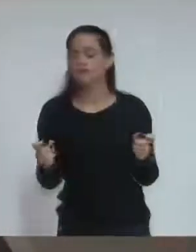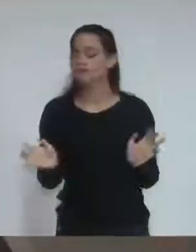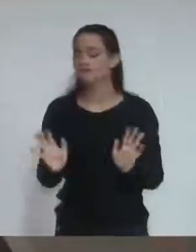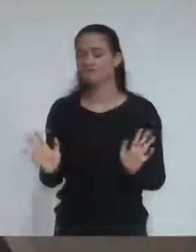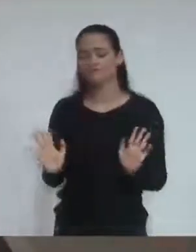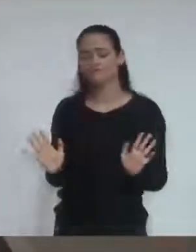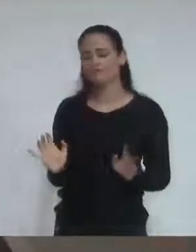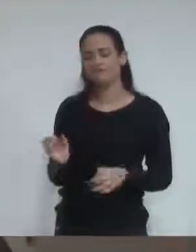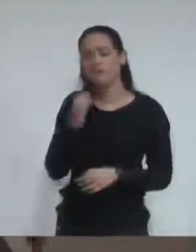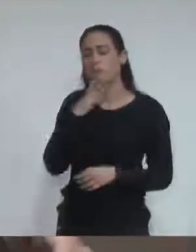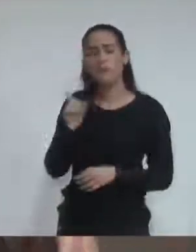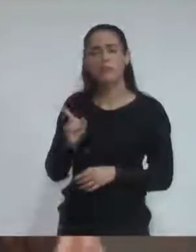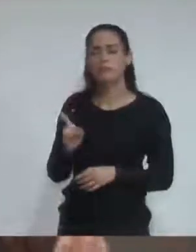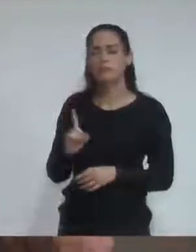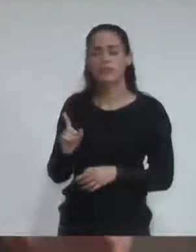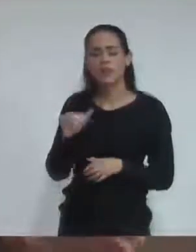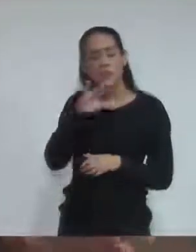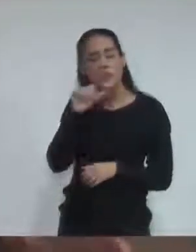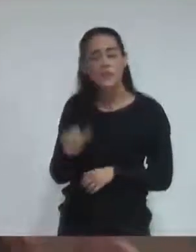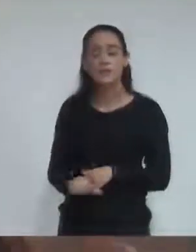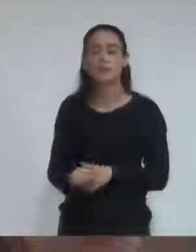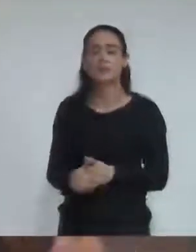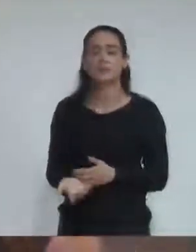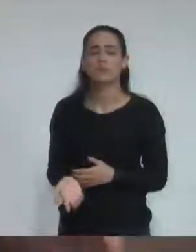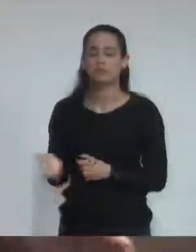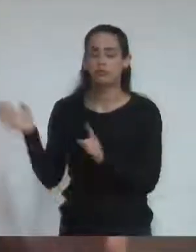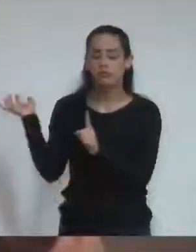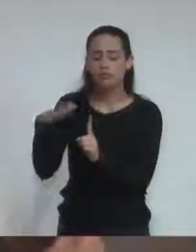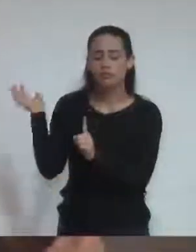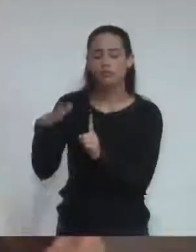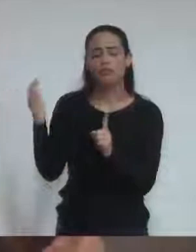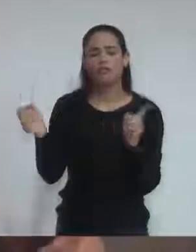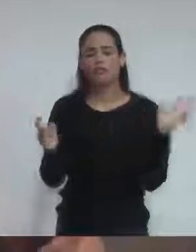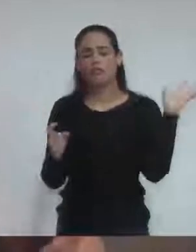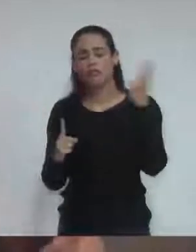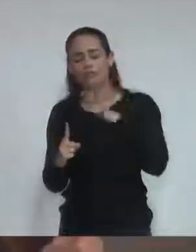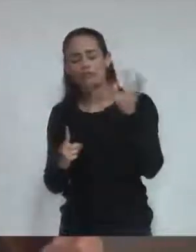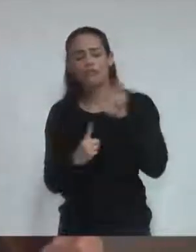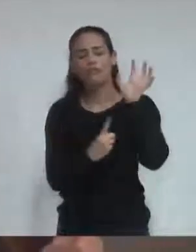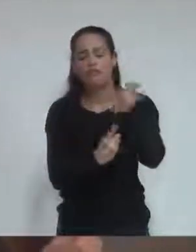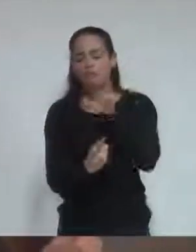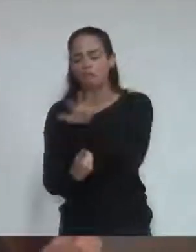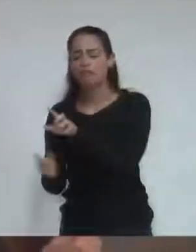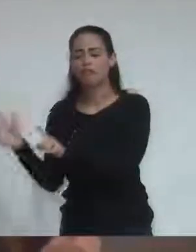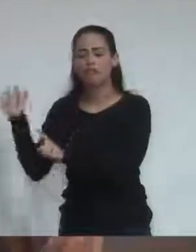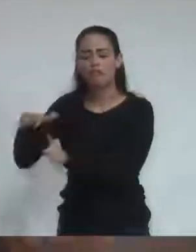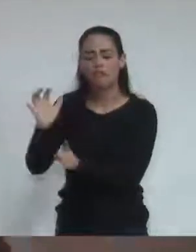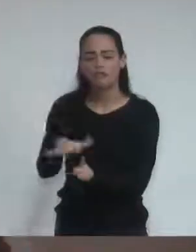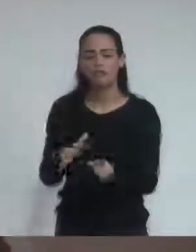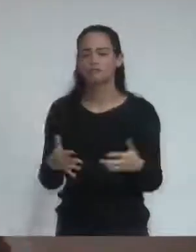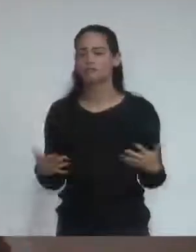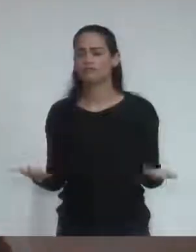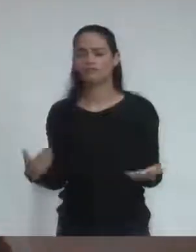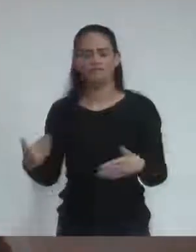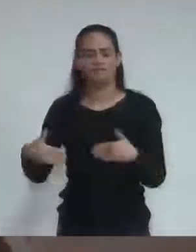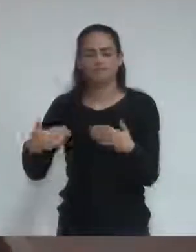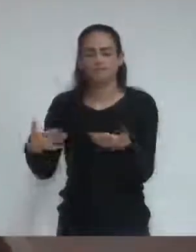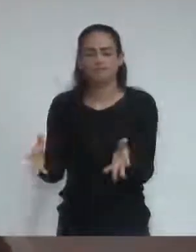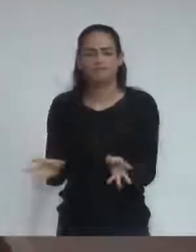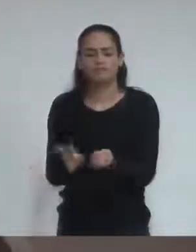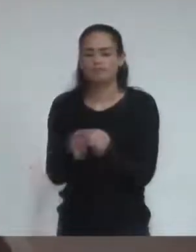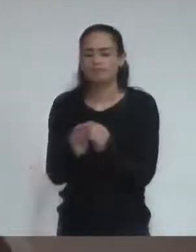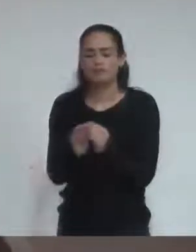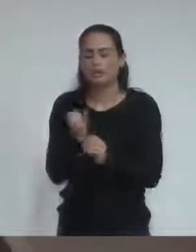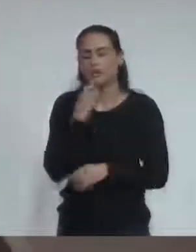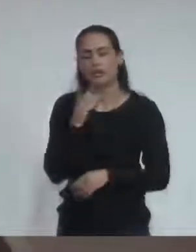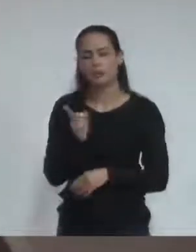Isso é muito ruim. Né? E começam a instigar ânimos de um lado e de outro. Isso não vai dar boa coisa. A gente espera que